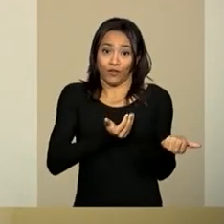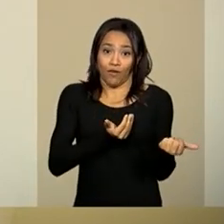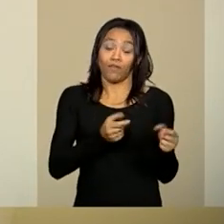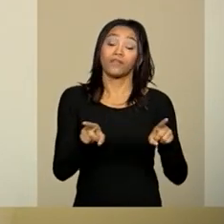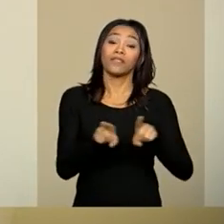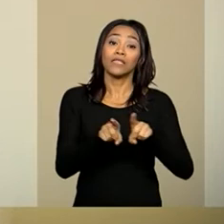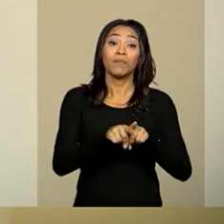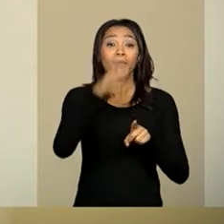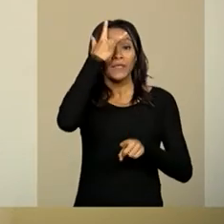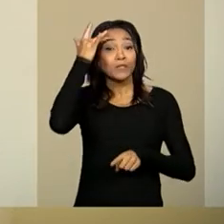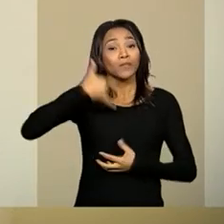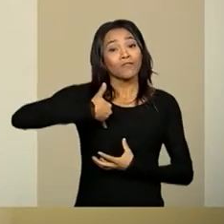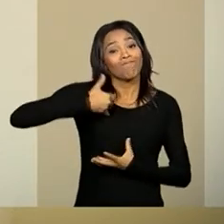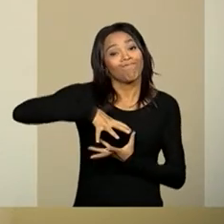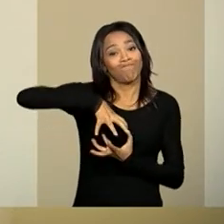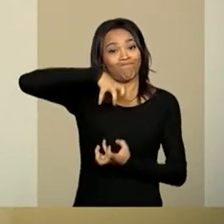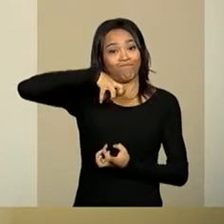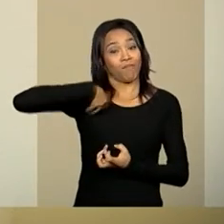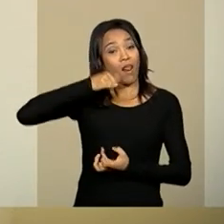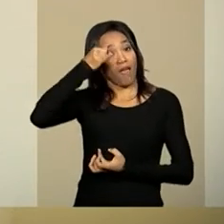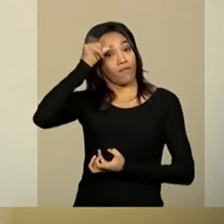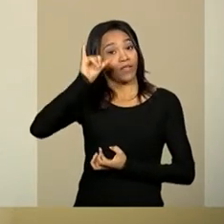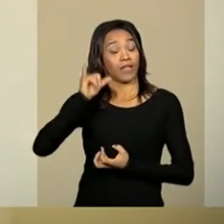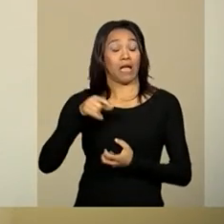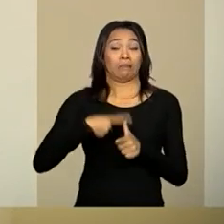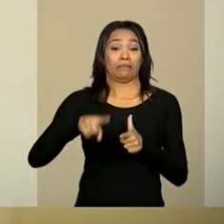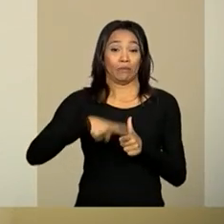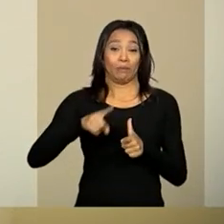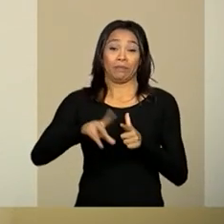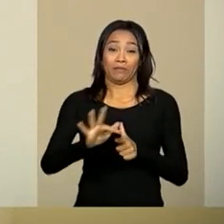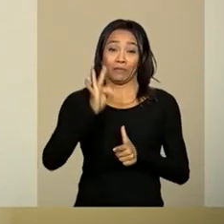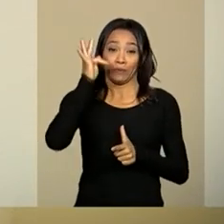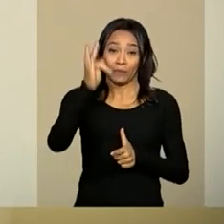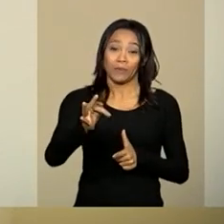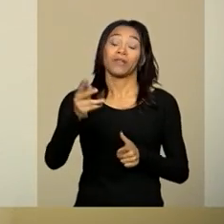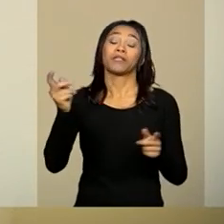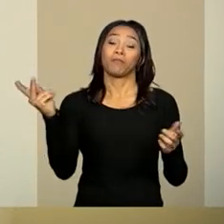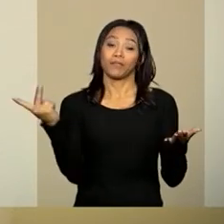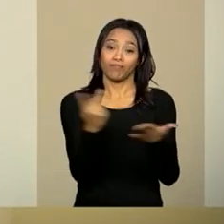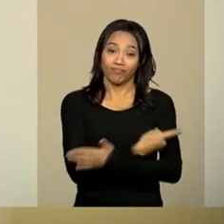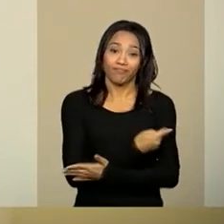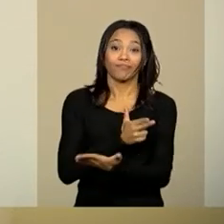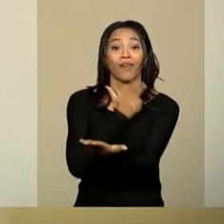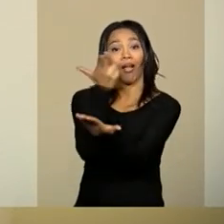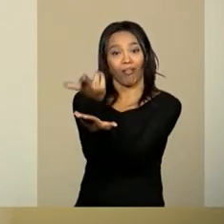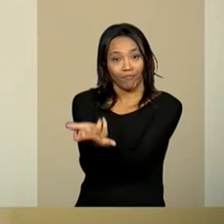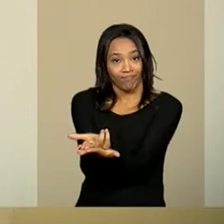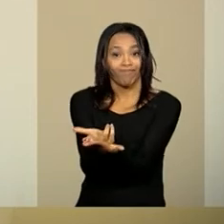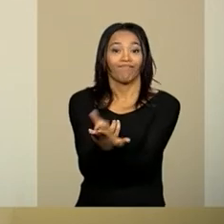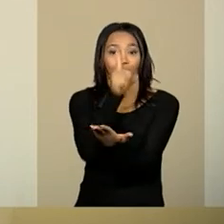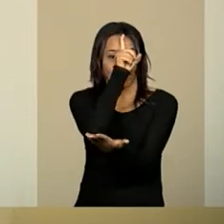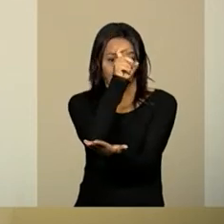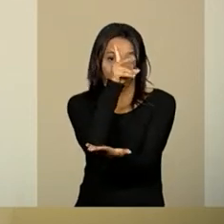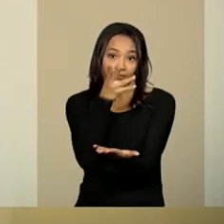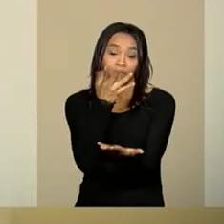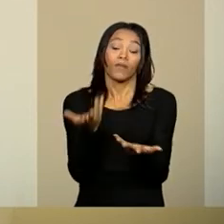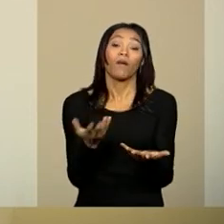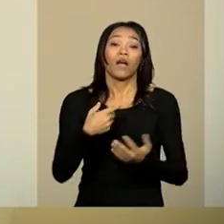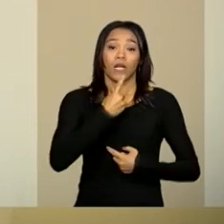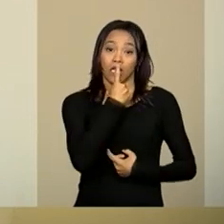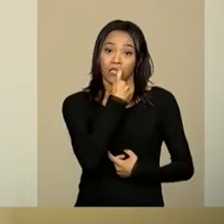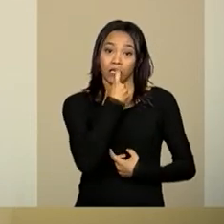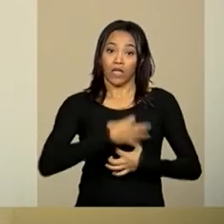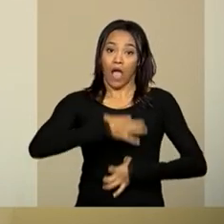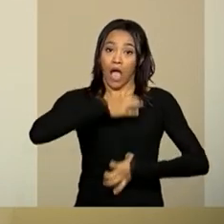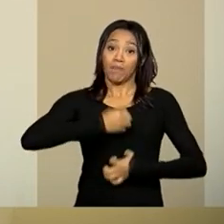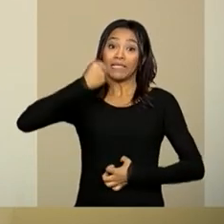e pessoas da terceira idade e evitar complicações que podem levar a internações hospitalares asma